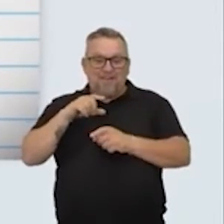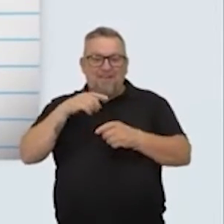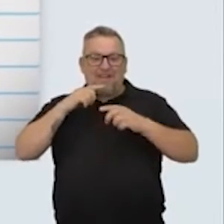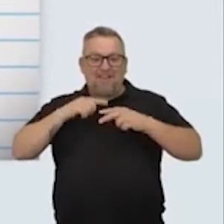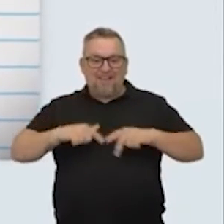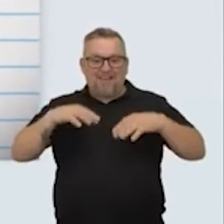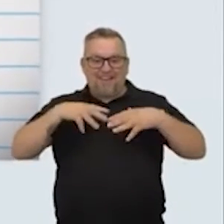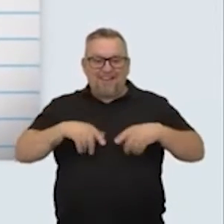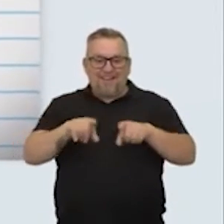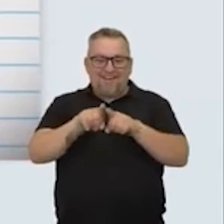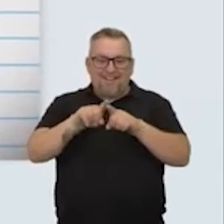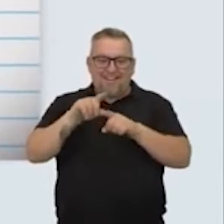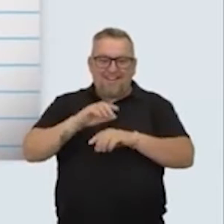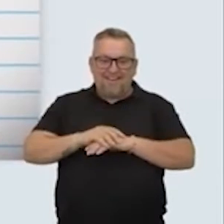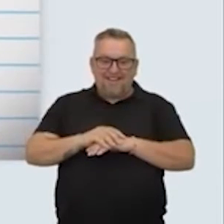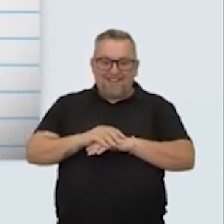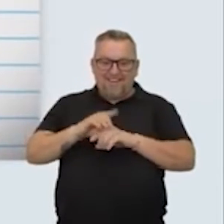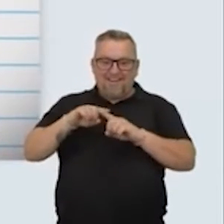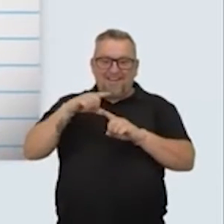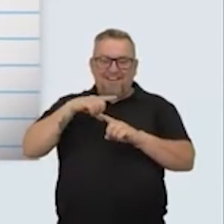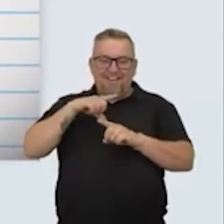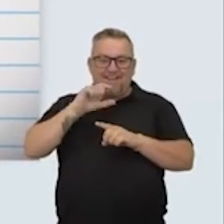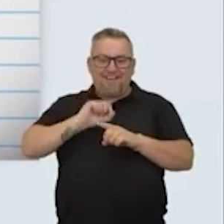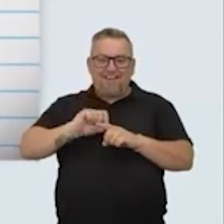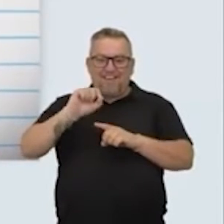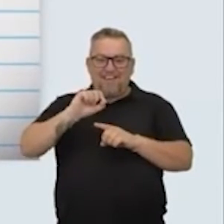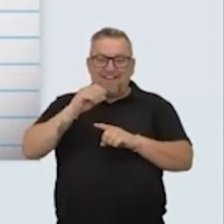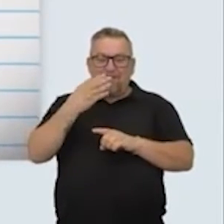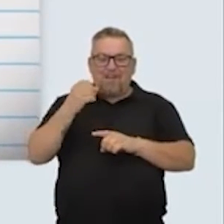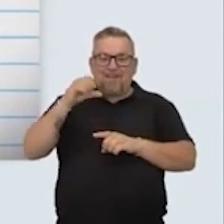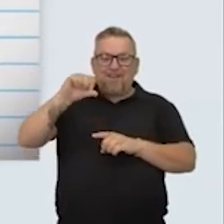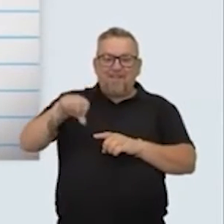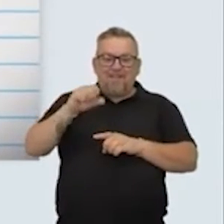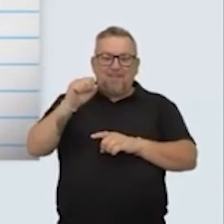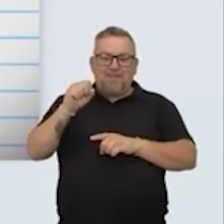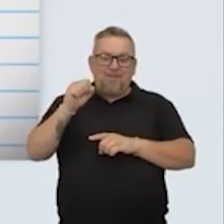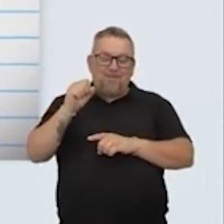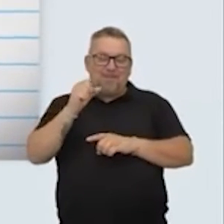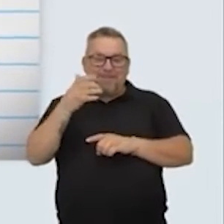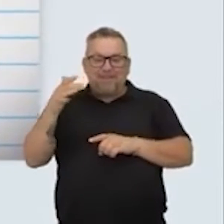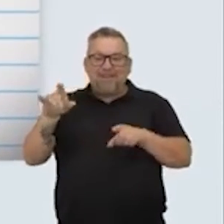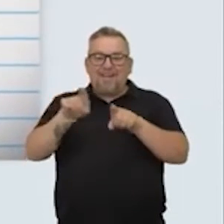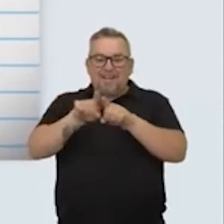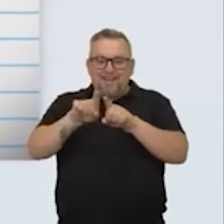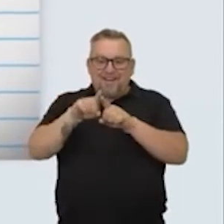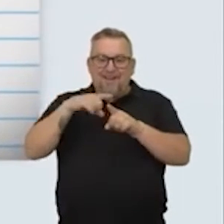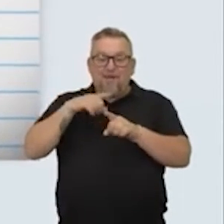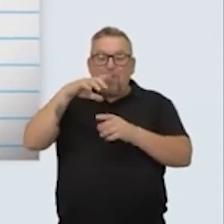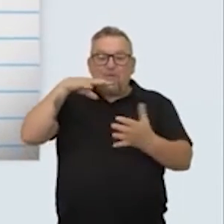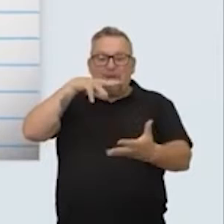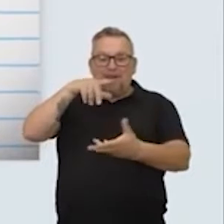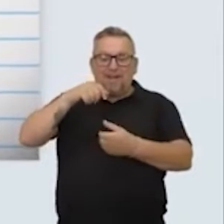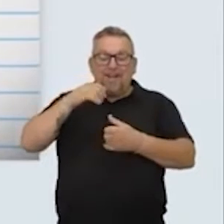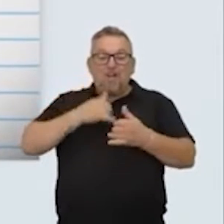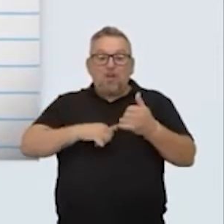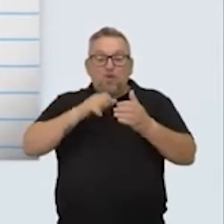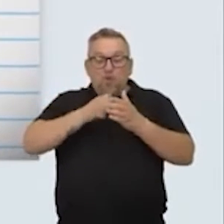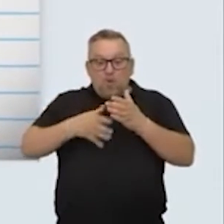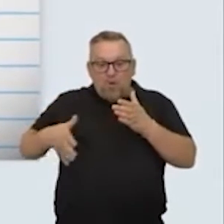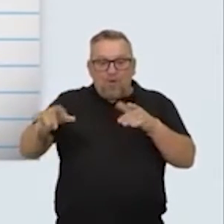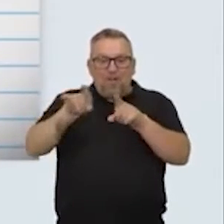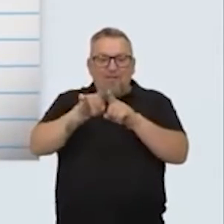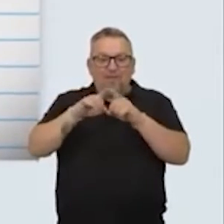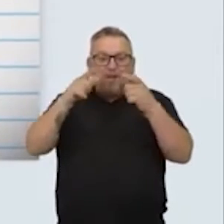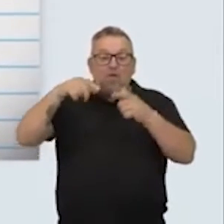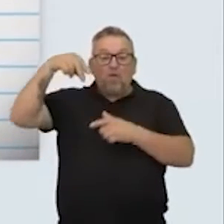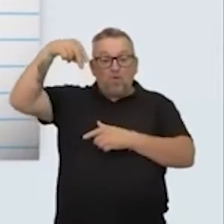Saneamento, SNS, revela que apenas 49,8% da população contam com coleta de esgoto. No Nordeste, onde